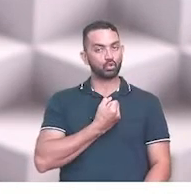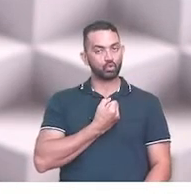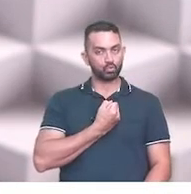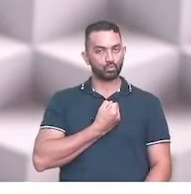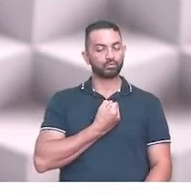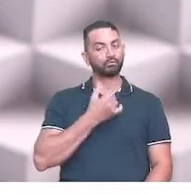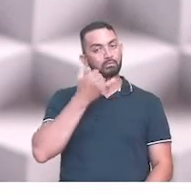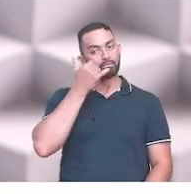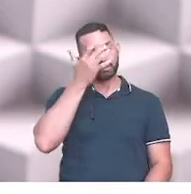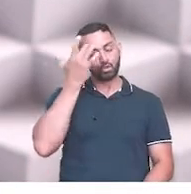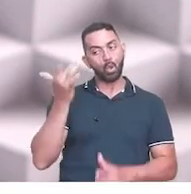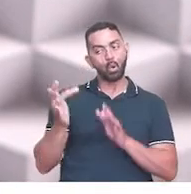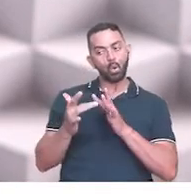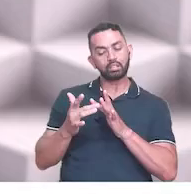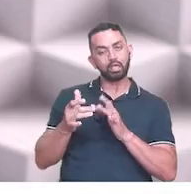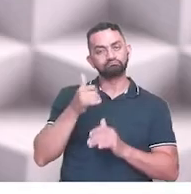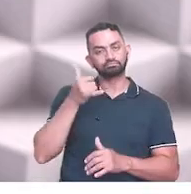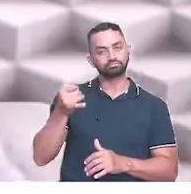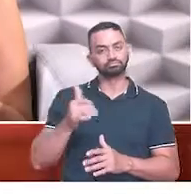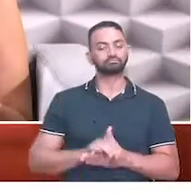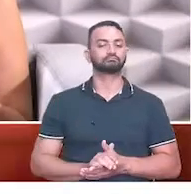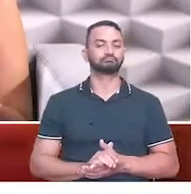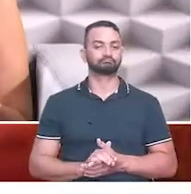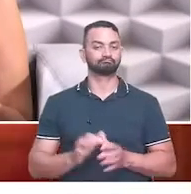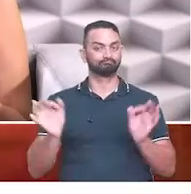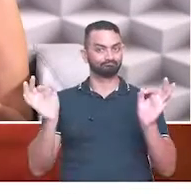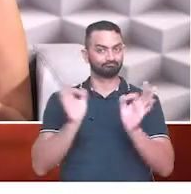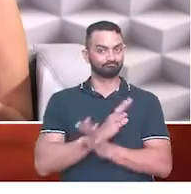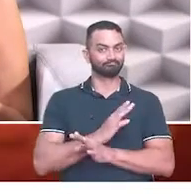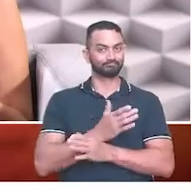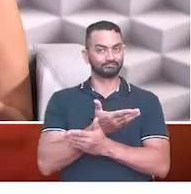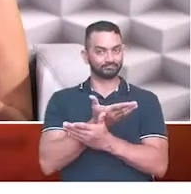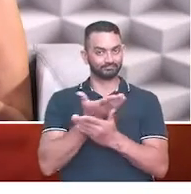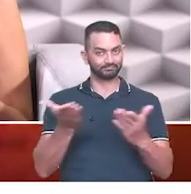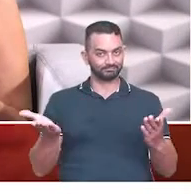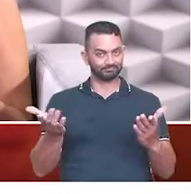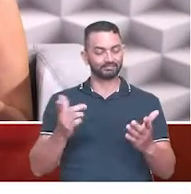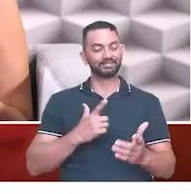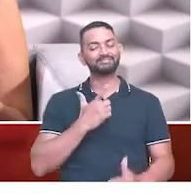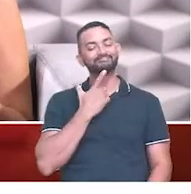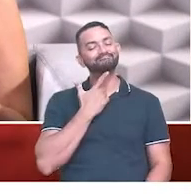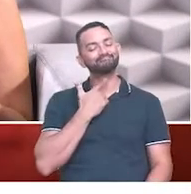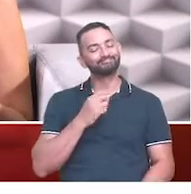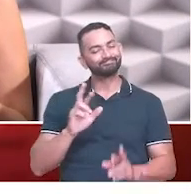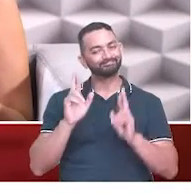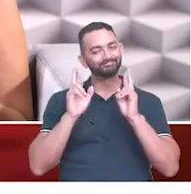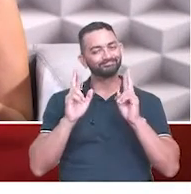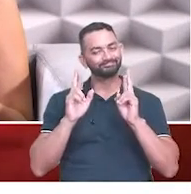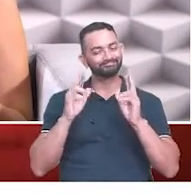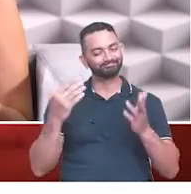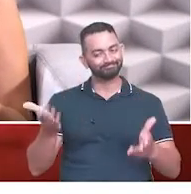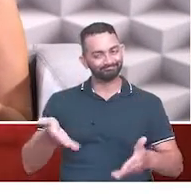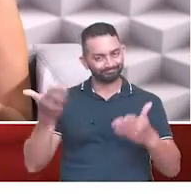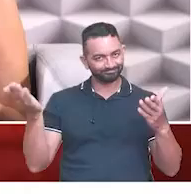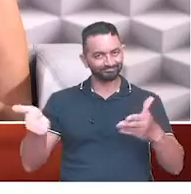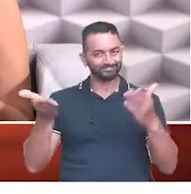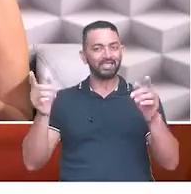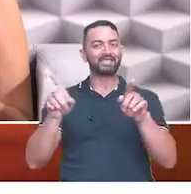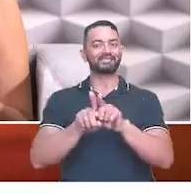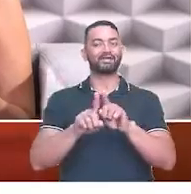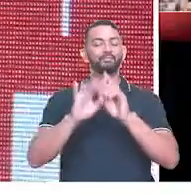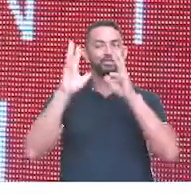tem o número de telefone também para quem quiser entrar em contato com ele a história completa para você e fica o nosso desejo de sucesso